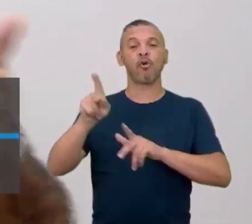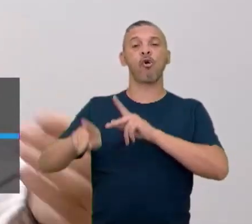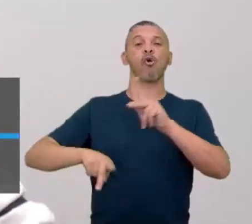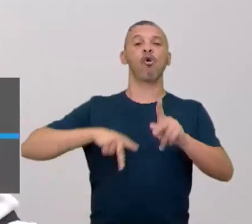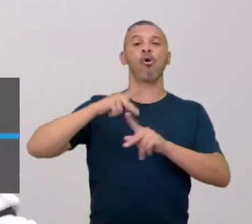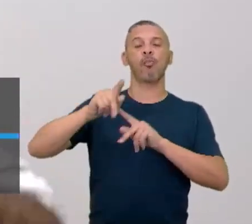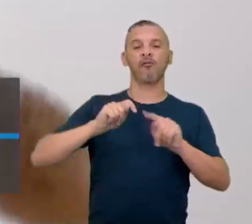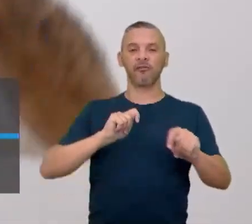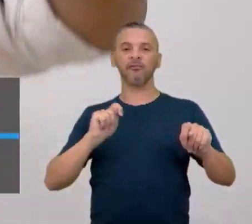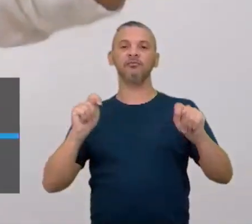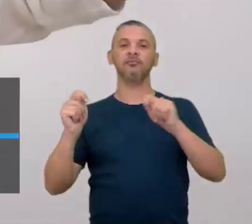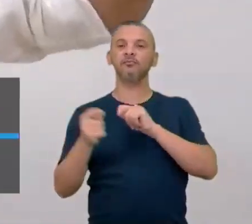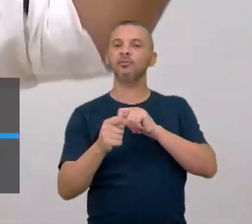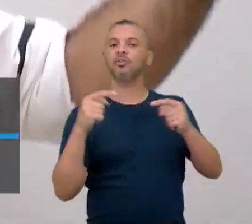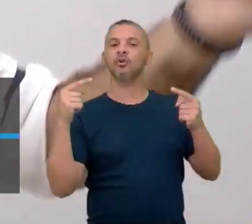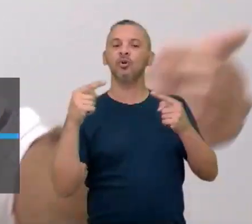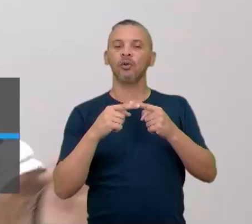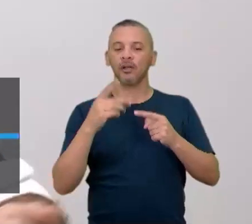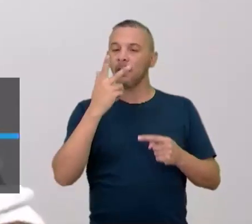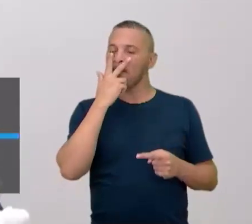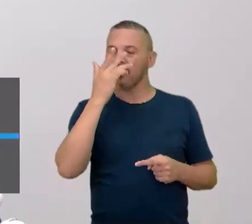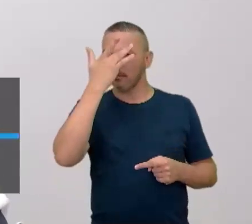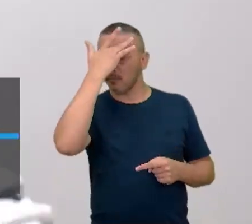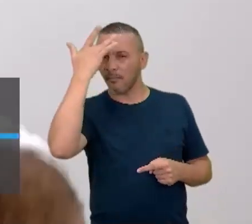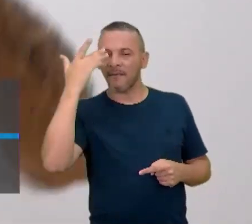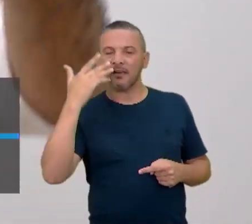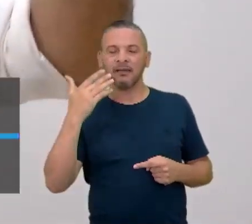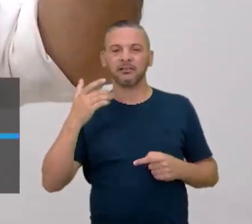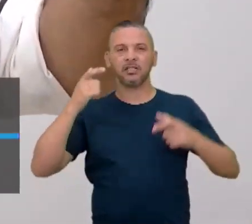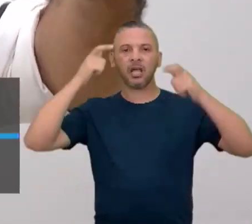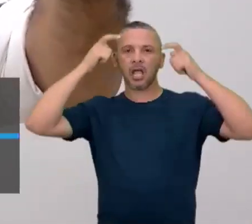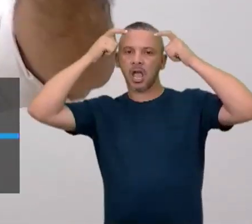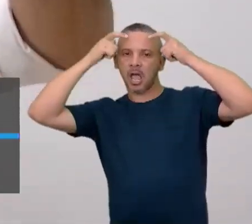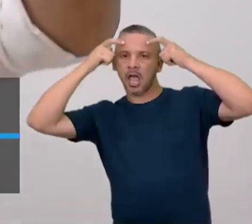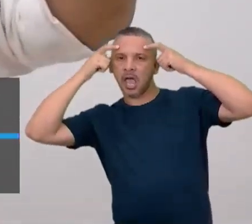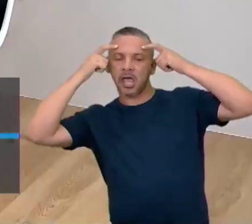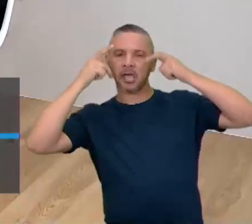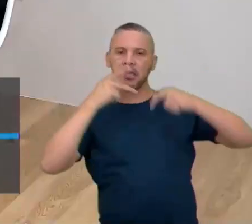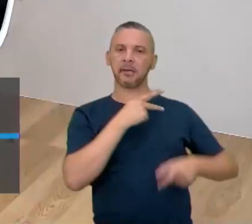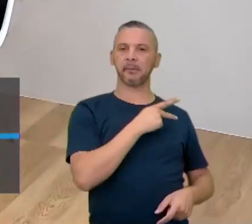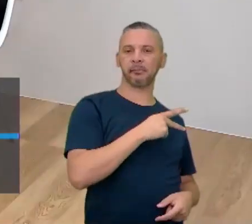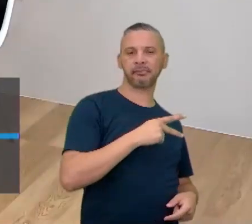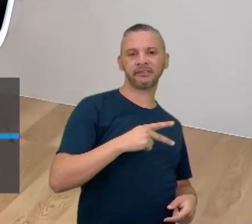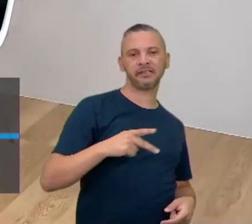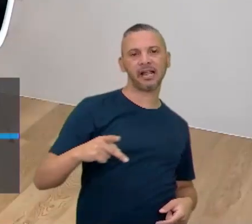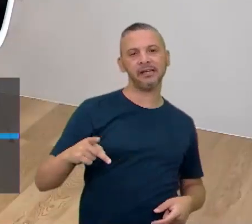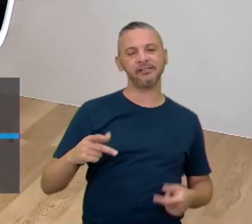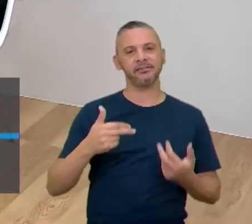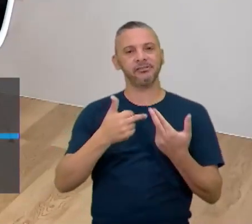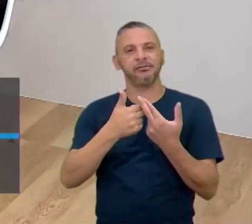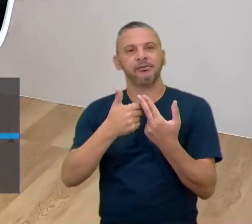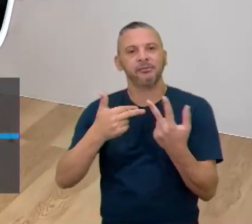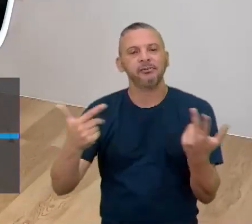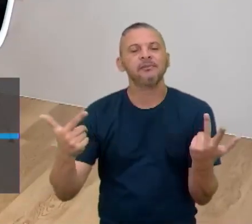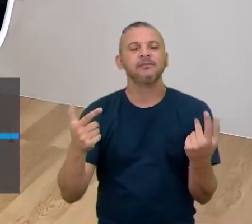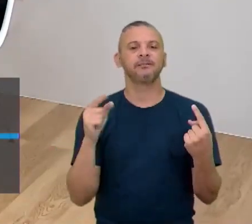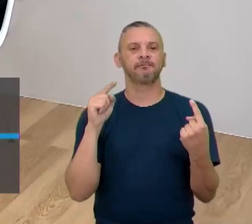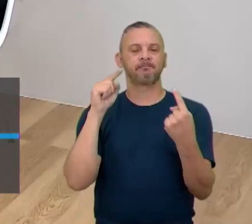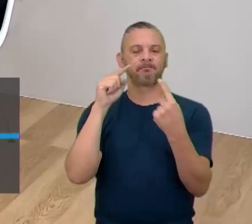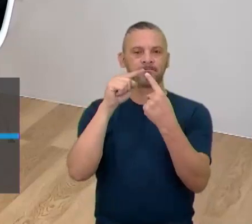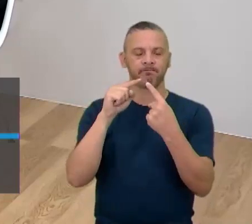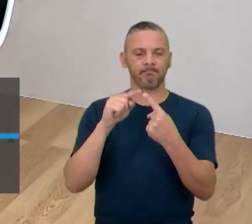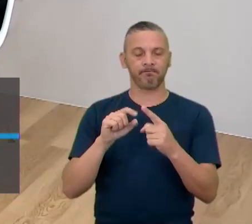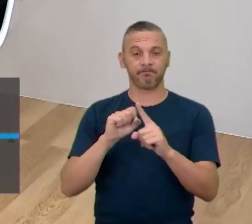sob o olhar dos chamados heróis, dos reis, dos presidentes, né? Das